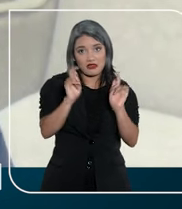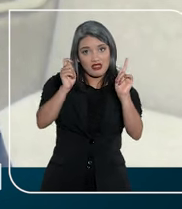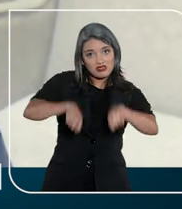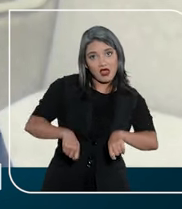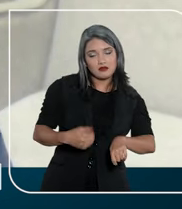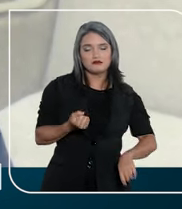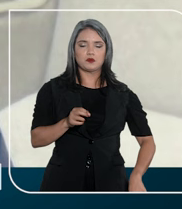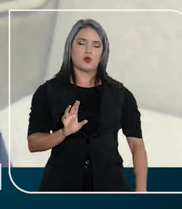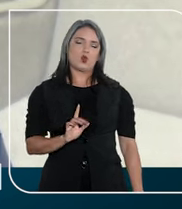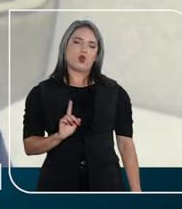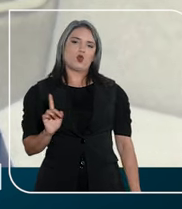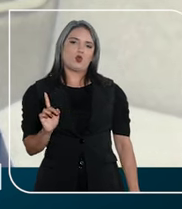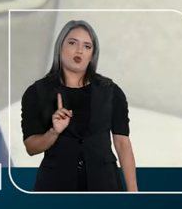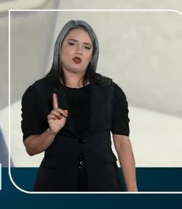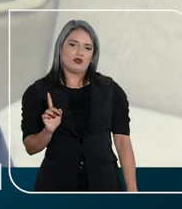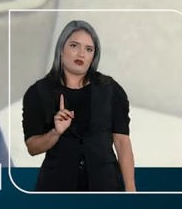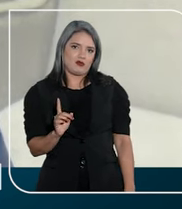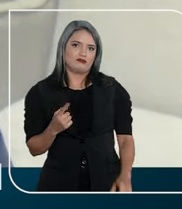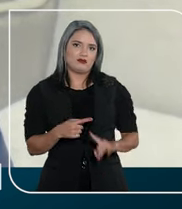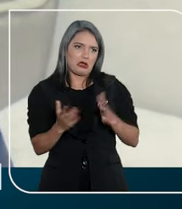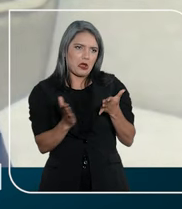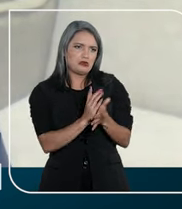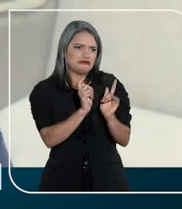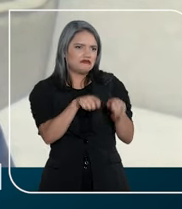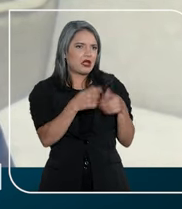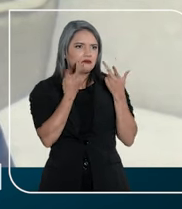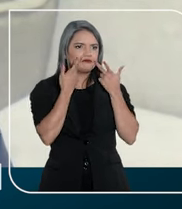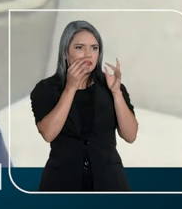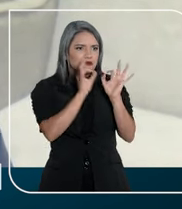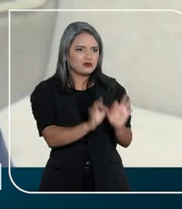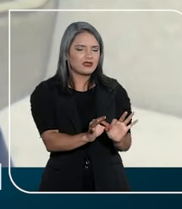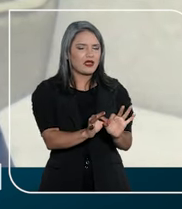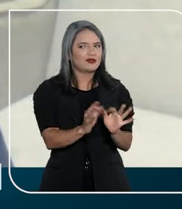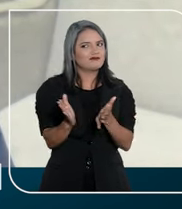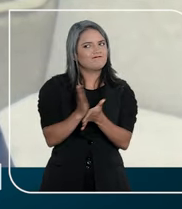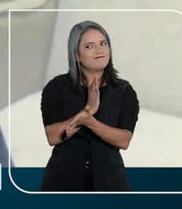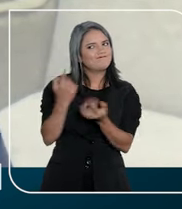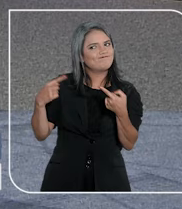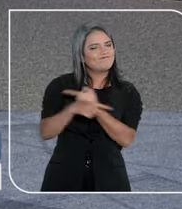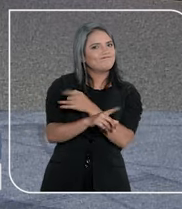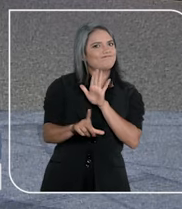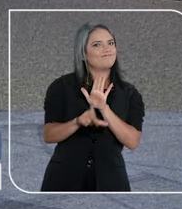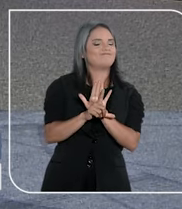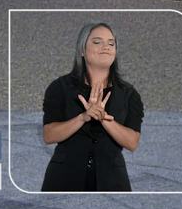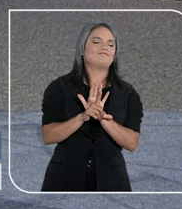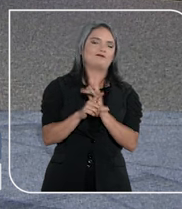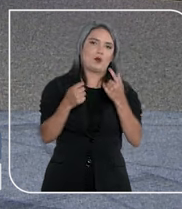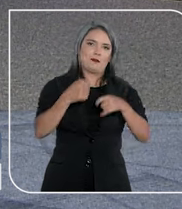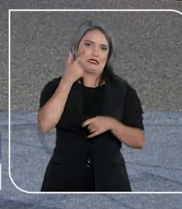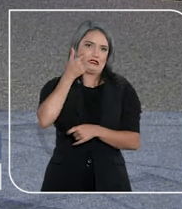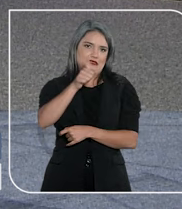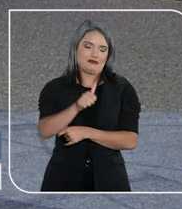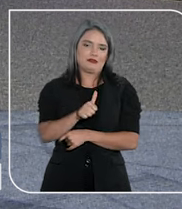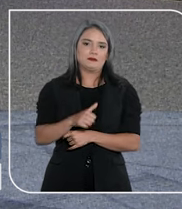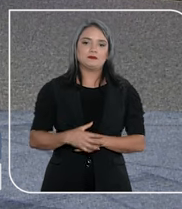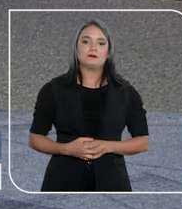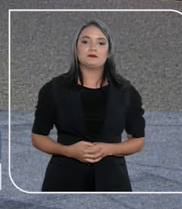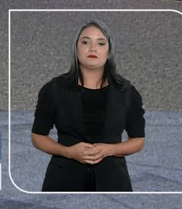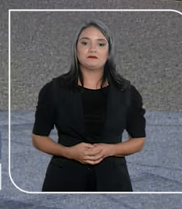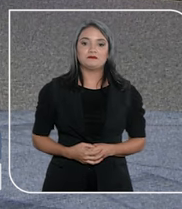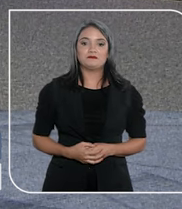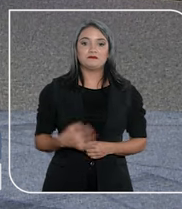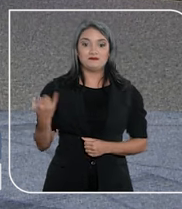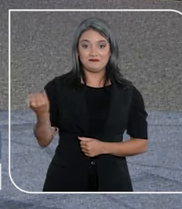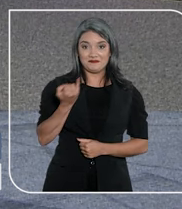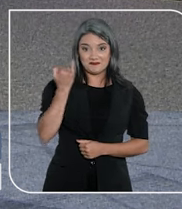outras configurarão uma evidente burla ao concurso público. Eu penso que é importante trazer alguns